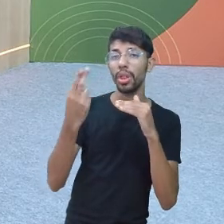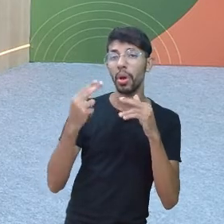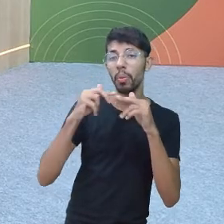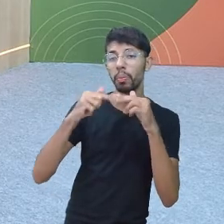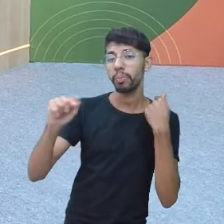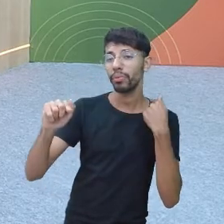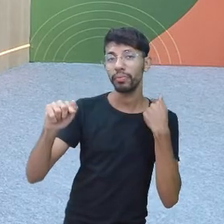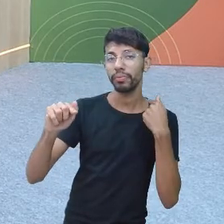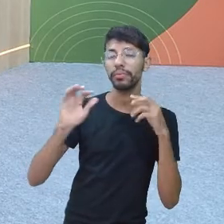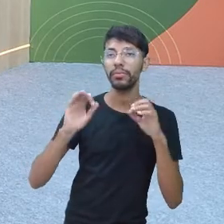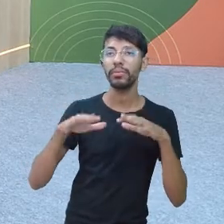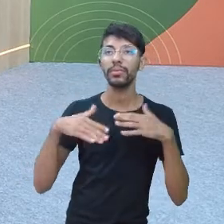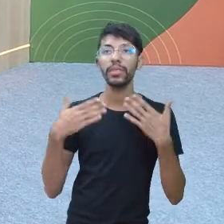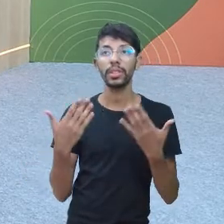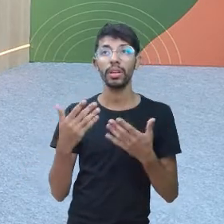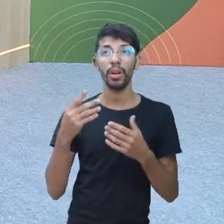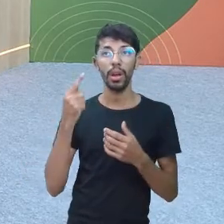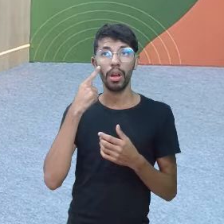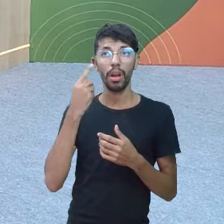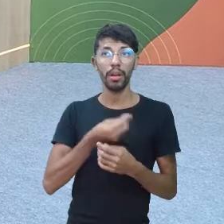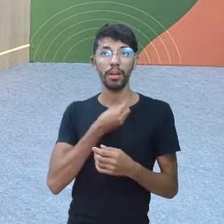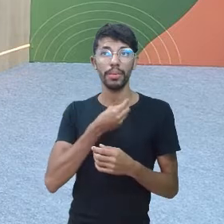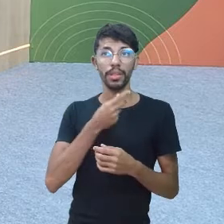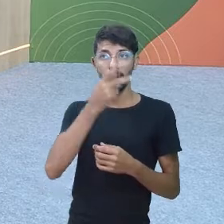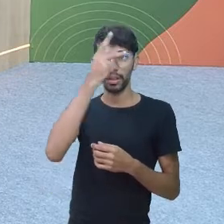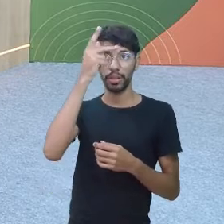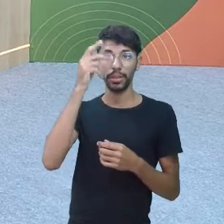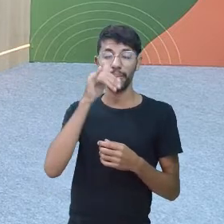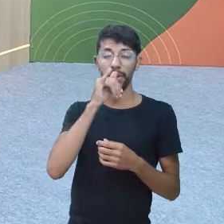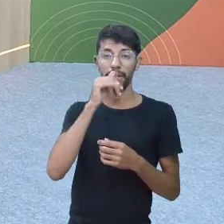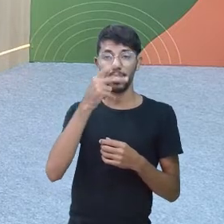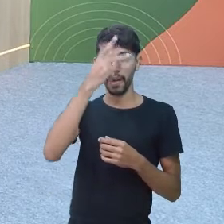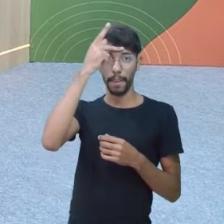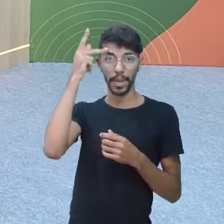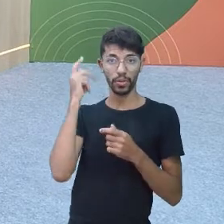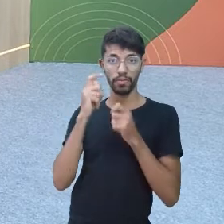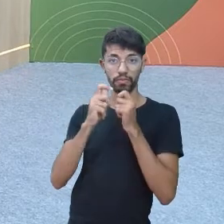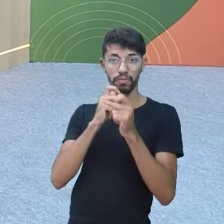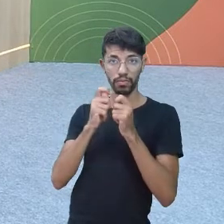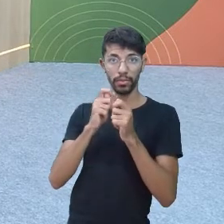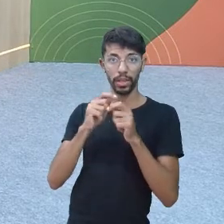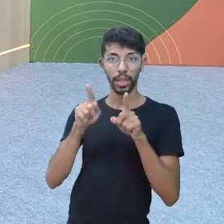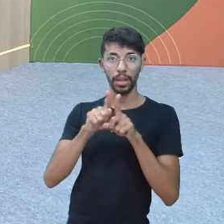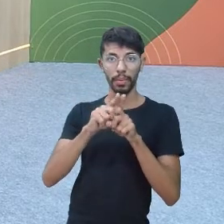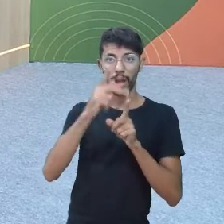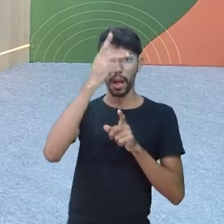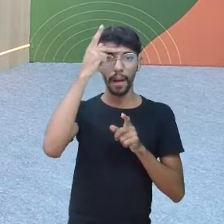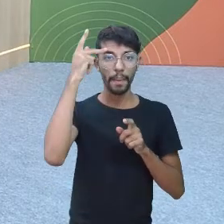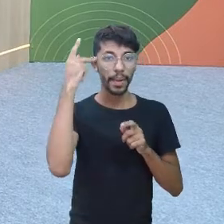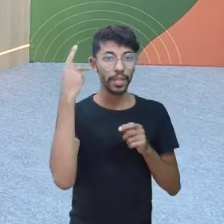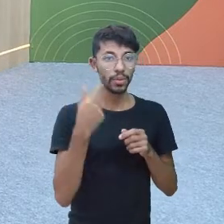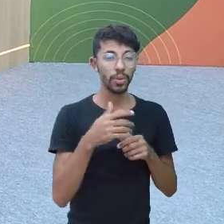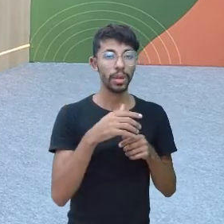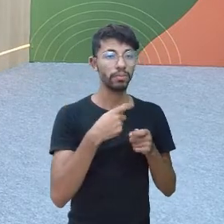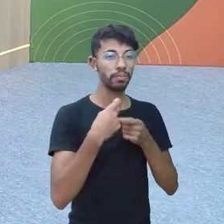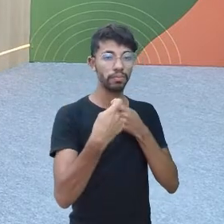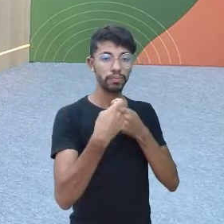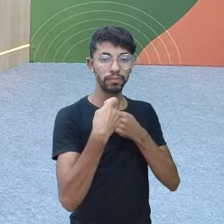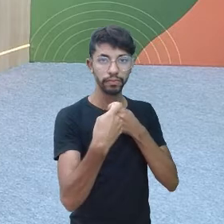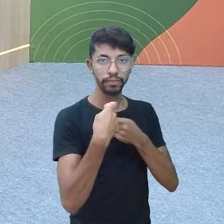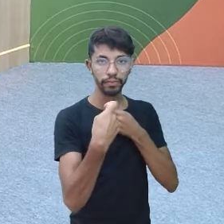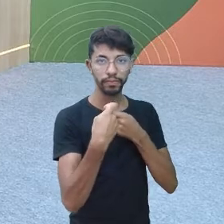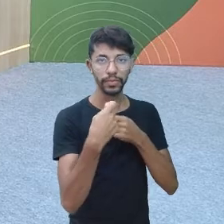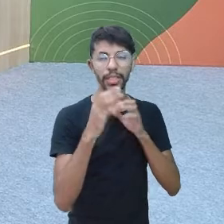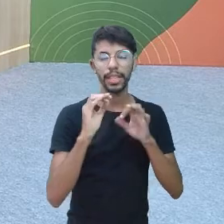coisa. A presença de um entrevistador e de um entrevistado. Não dá para fazer uma entrevista sendo um monólogo, né? Não dá para eu falar para a